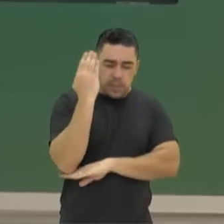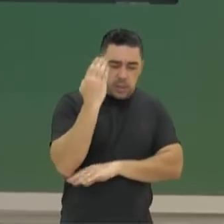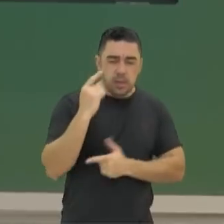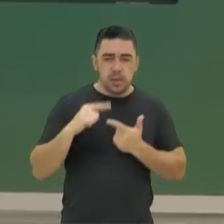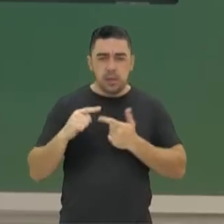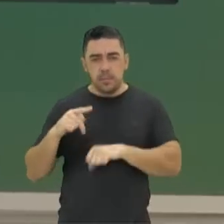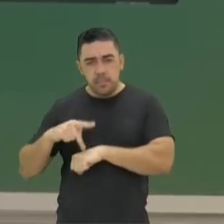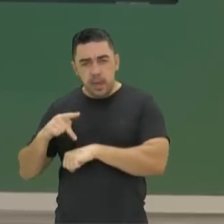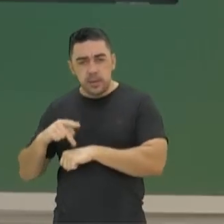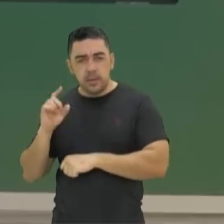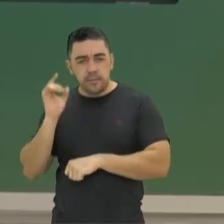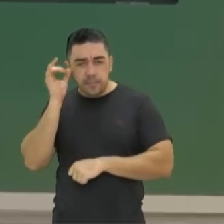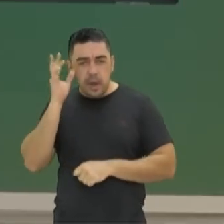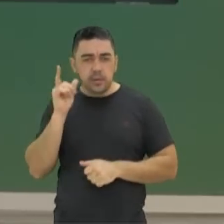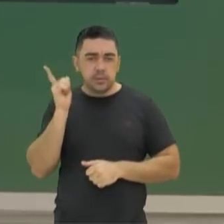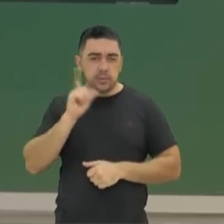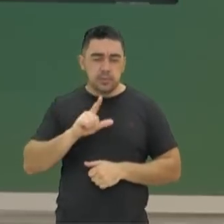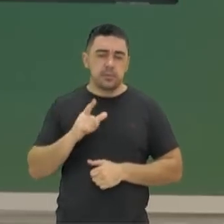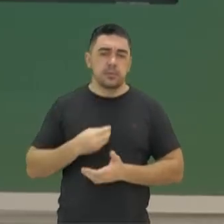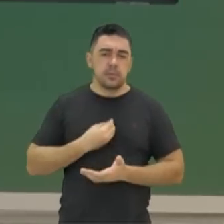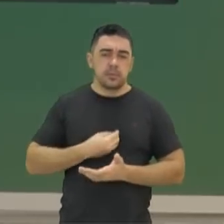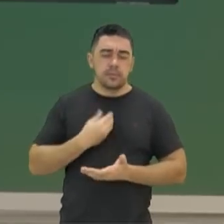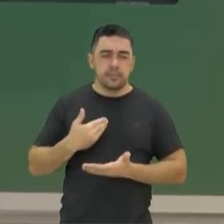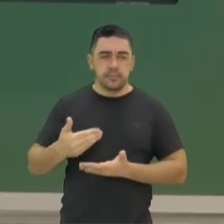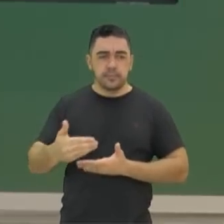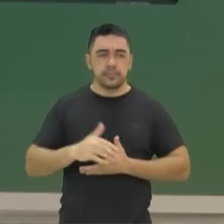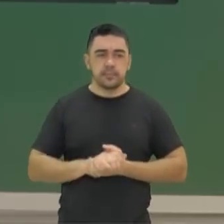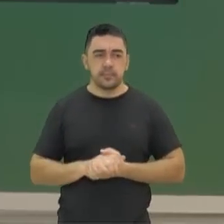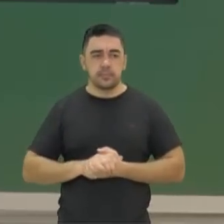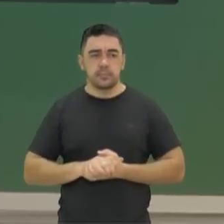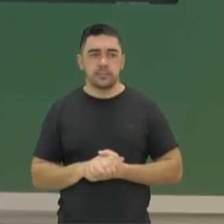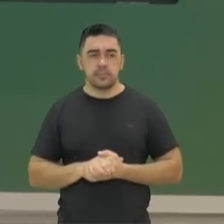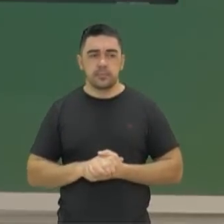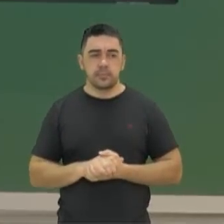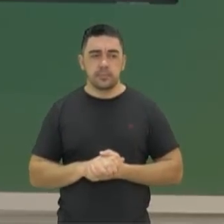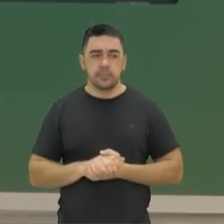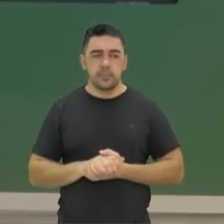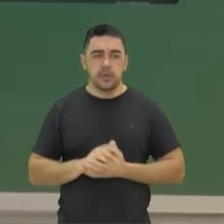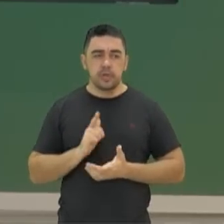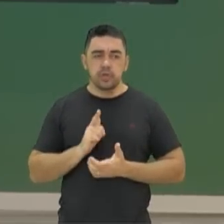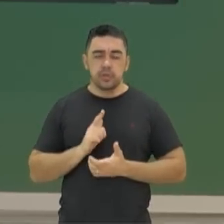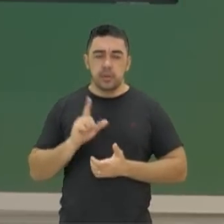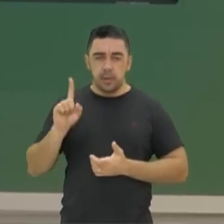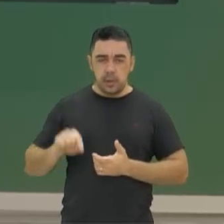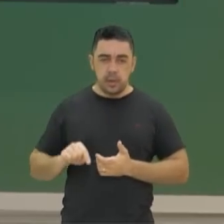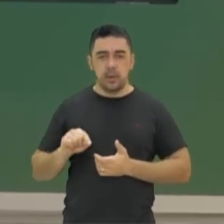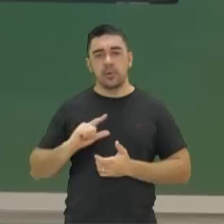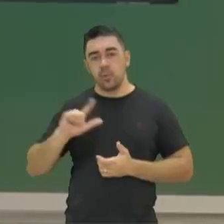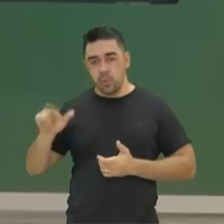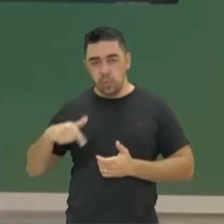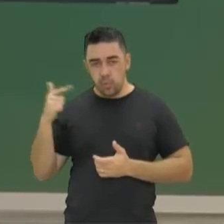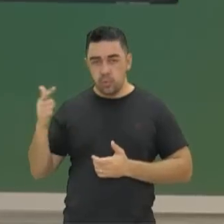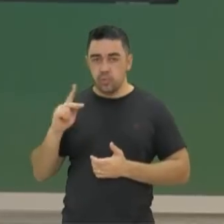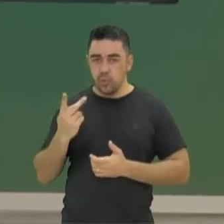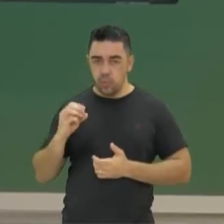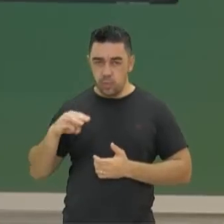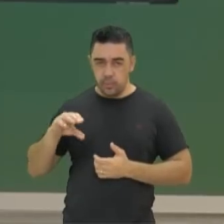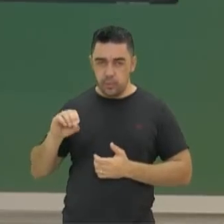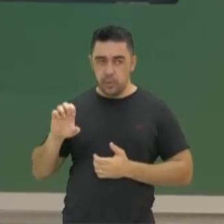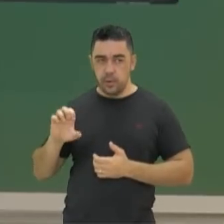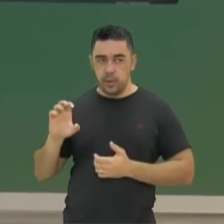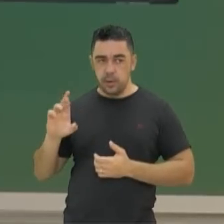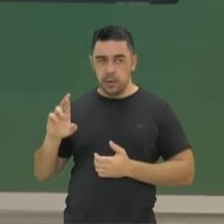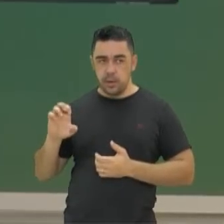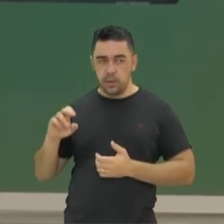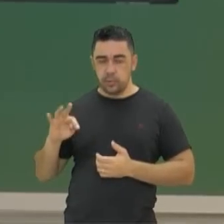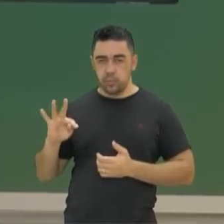para fazer coisas que facilitassem o dia a dia. Extintos pelo Homo erectus. Então surgiu uma outra espécie de humanos, o Homo